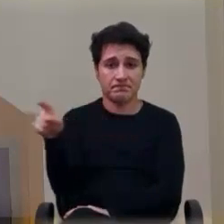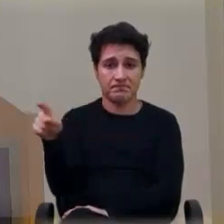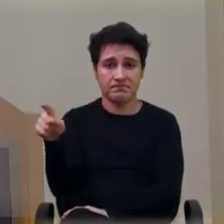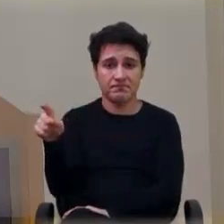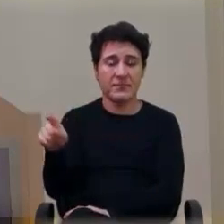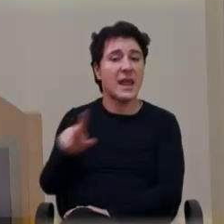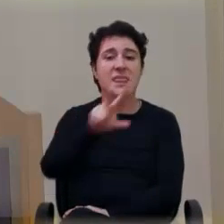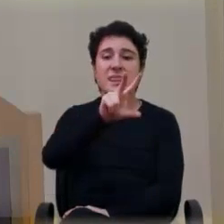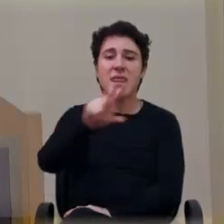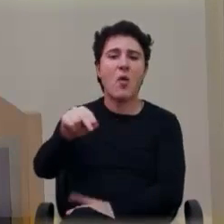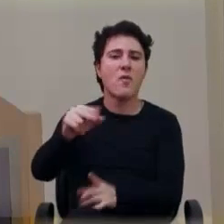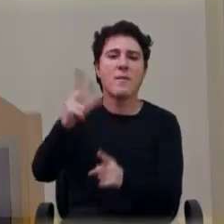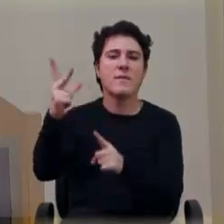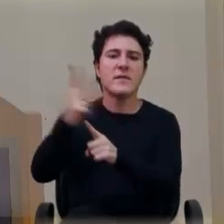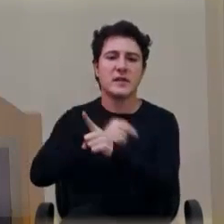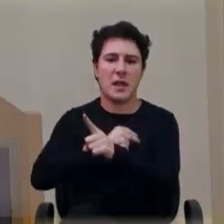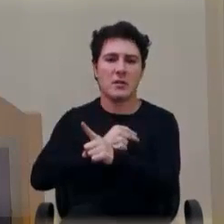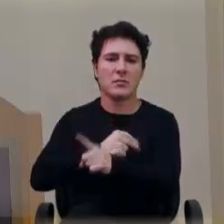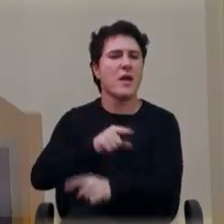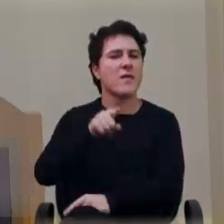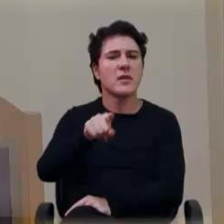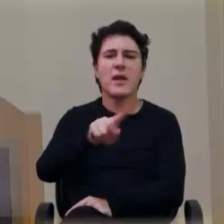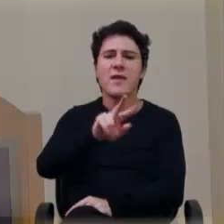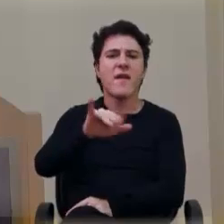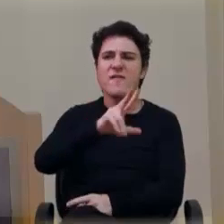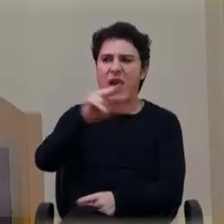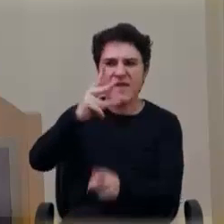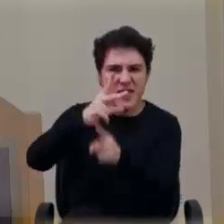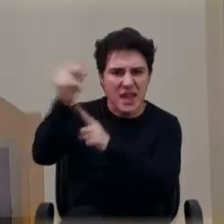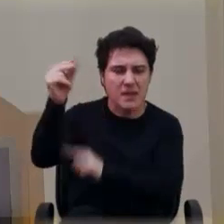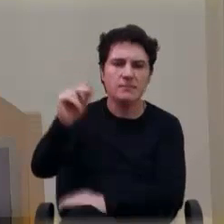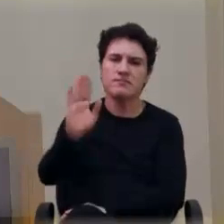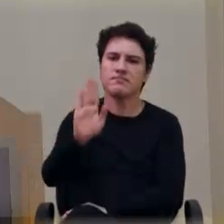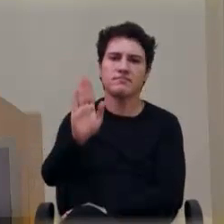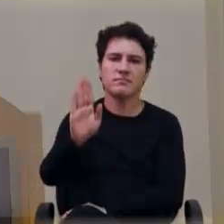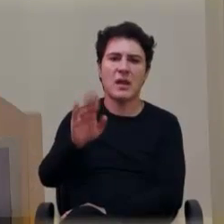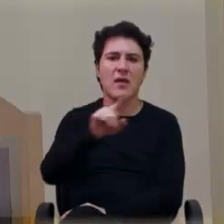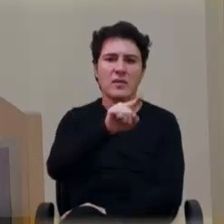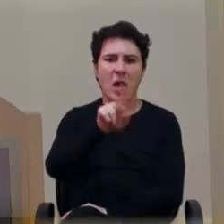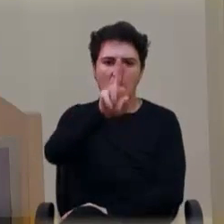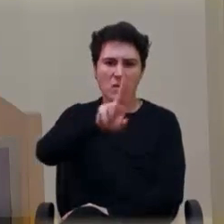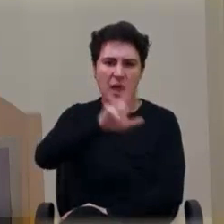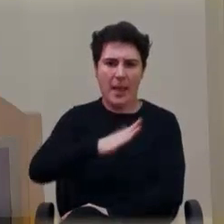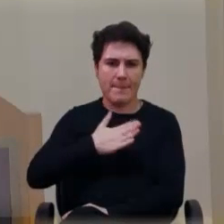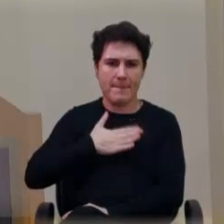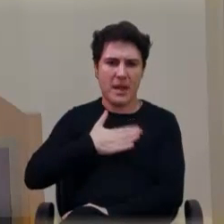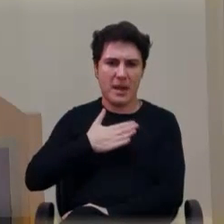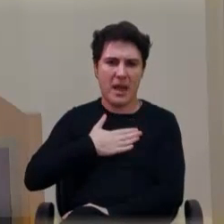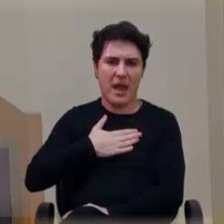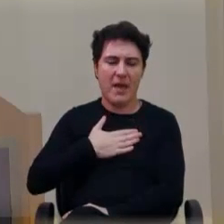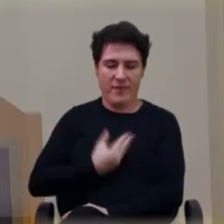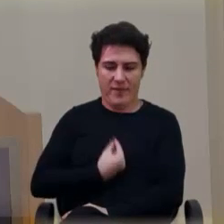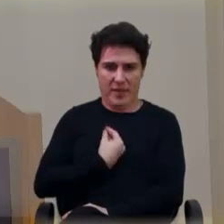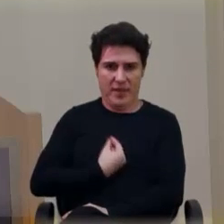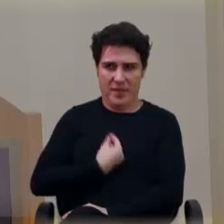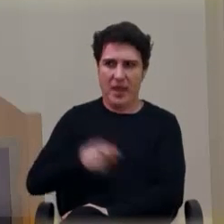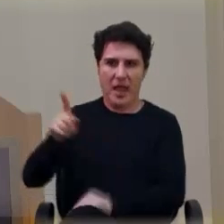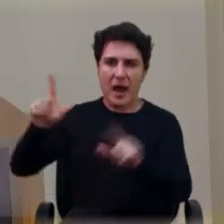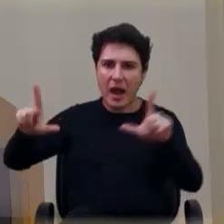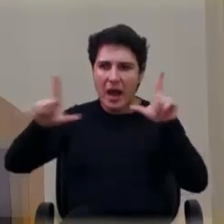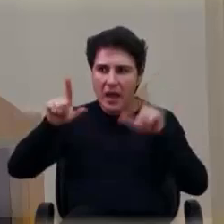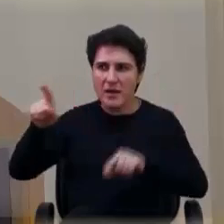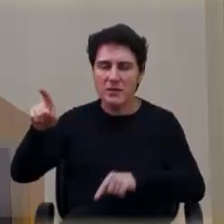não venceram não irão vencer não irão usar as minhas costas como falando que político